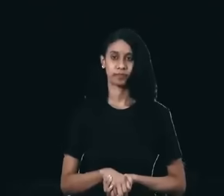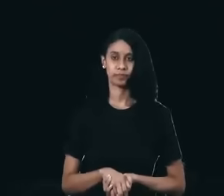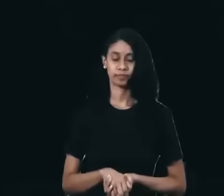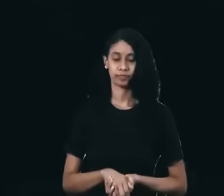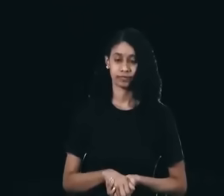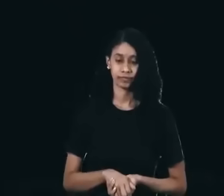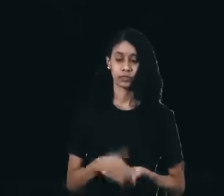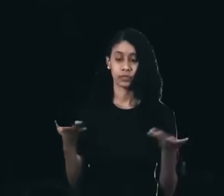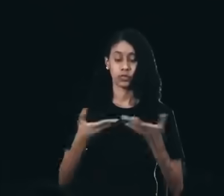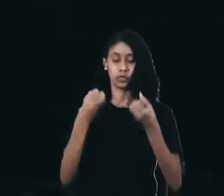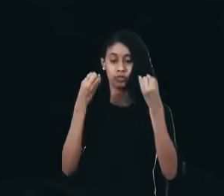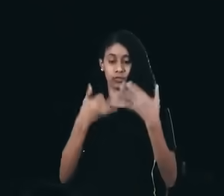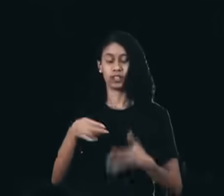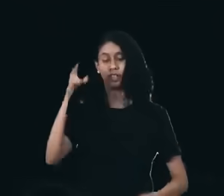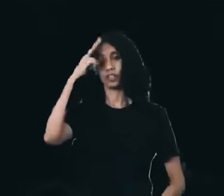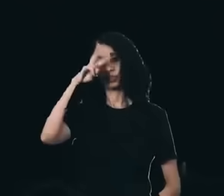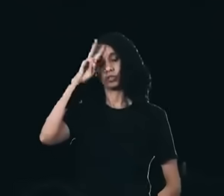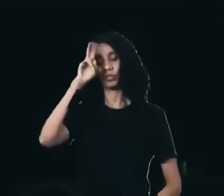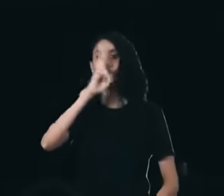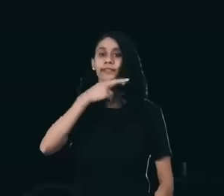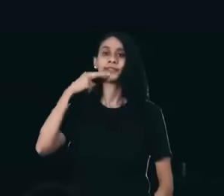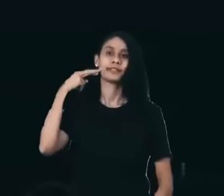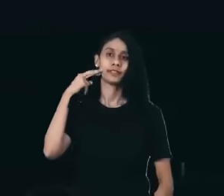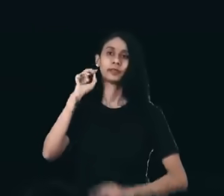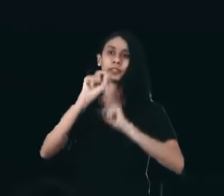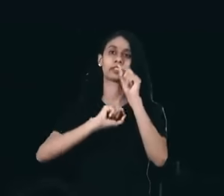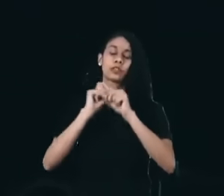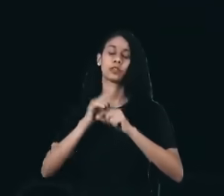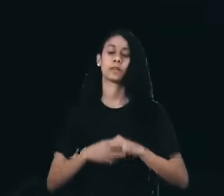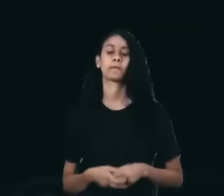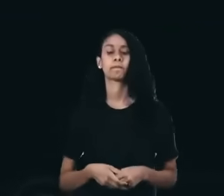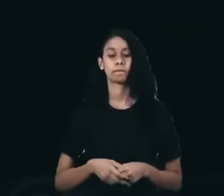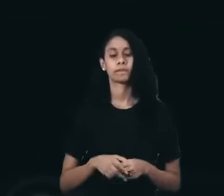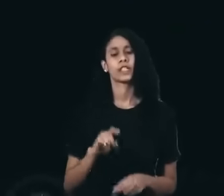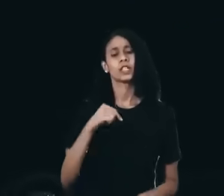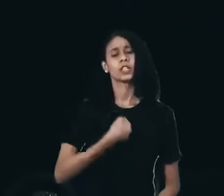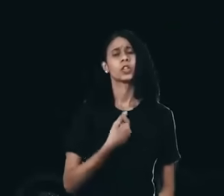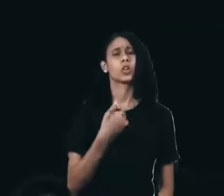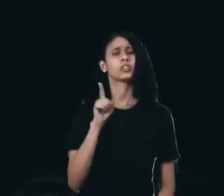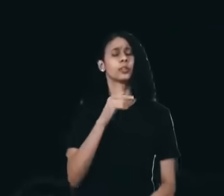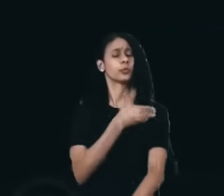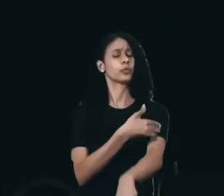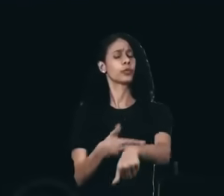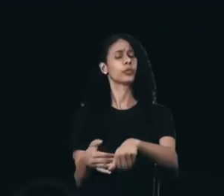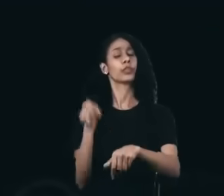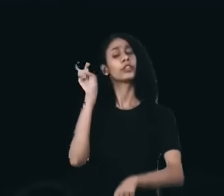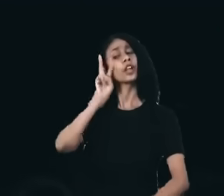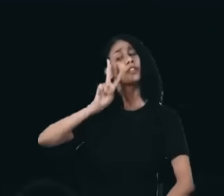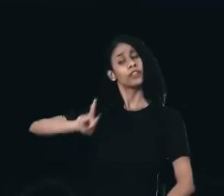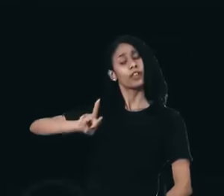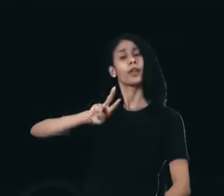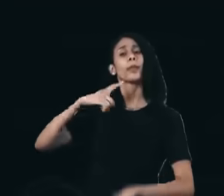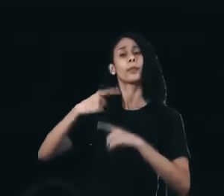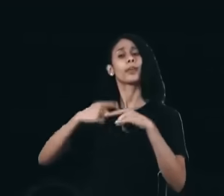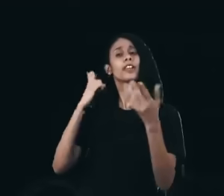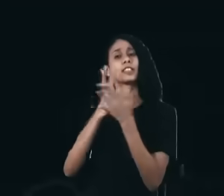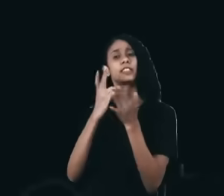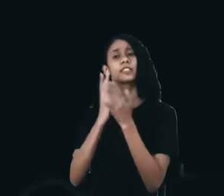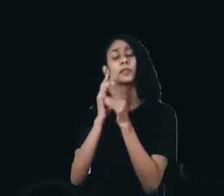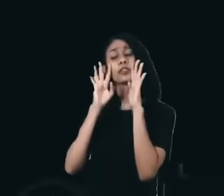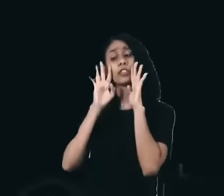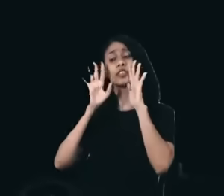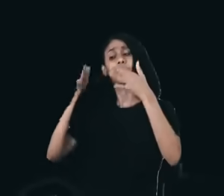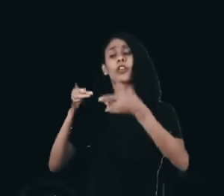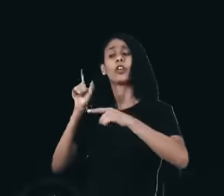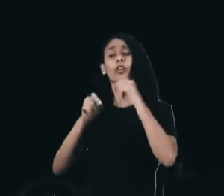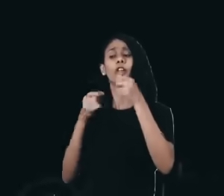eu quero contar a história de Rebeca num viés que a gente não está acostumado a ouvir. Porque a gente sempre está acostumado a ouvir